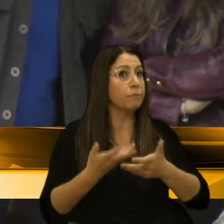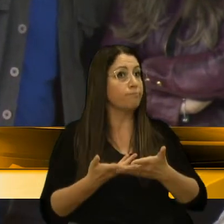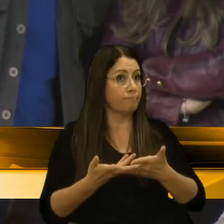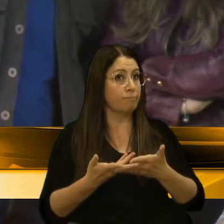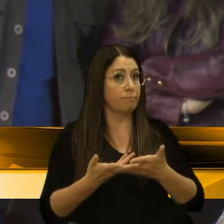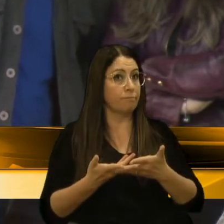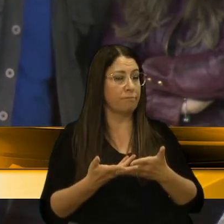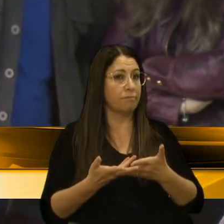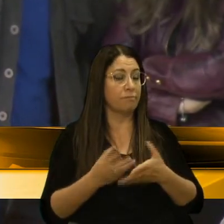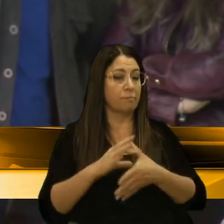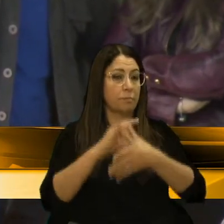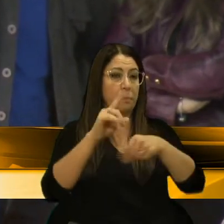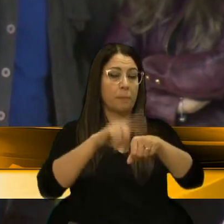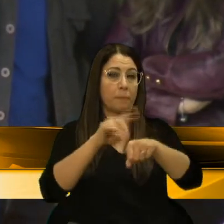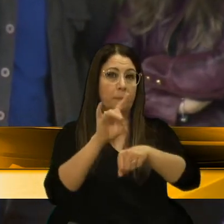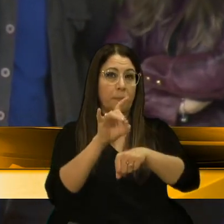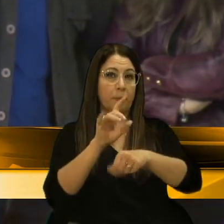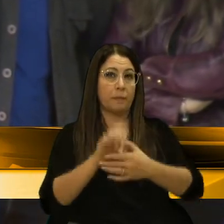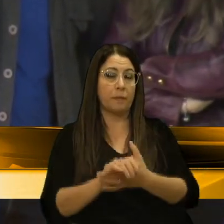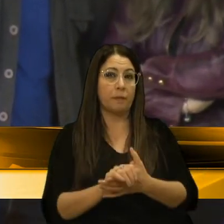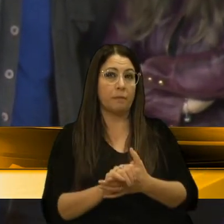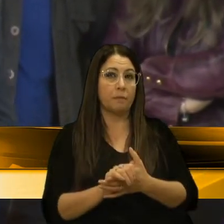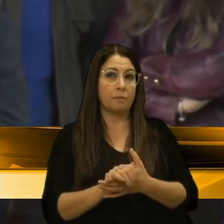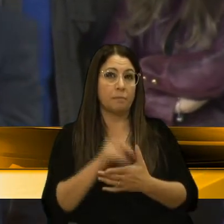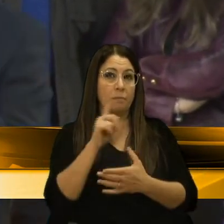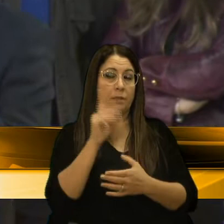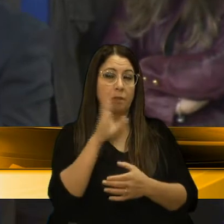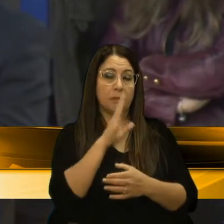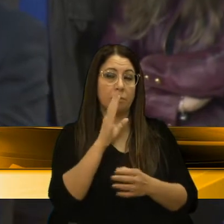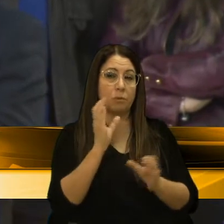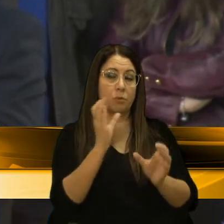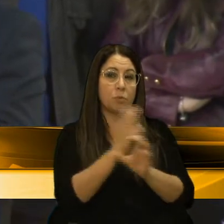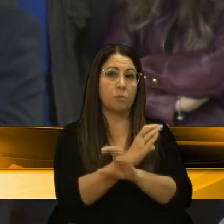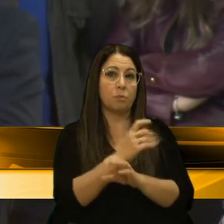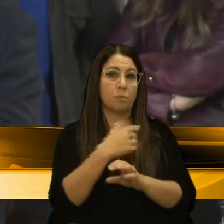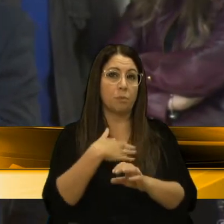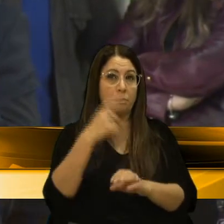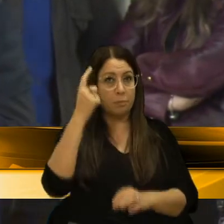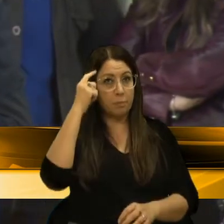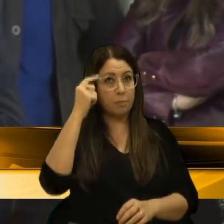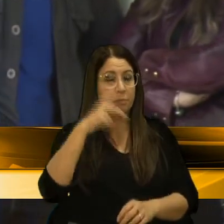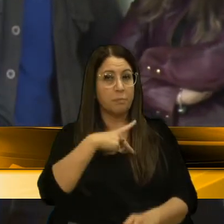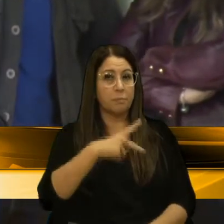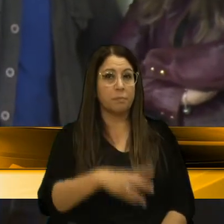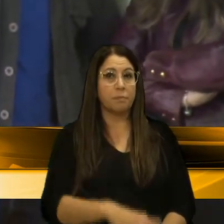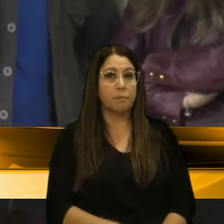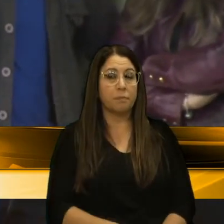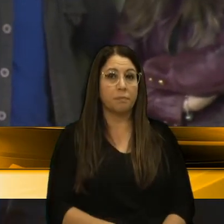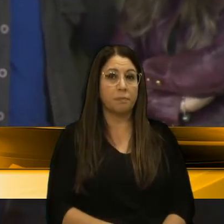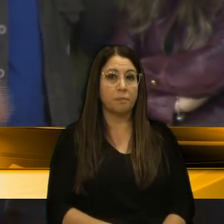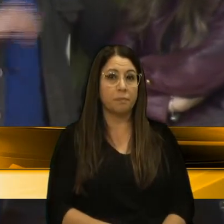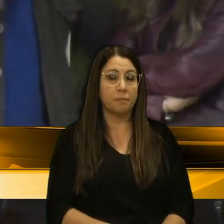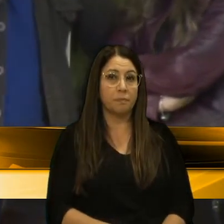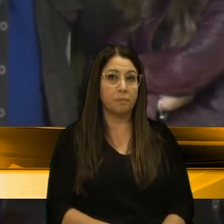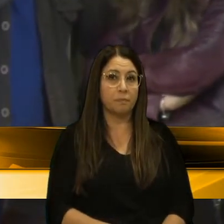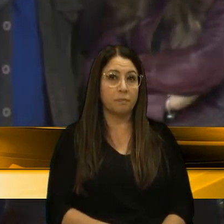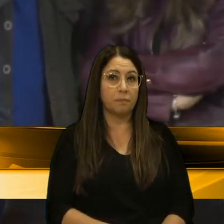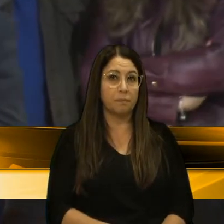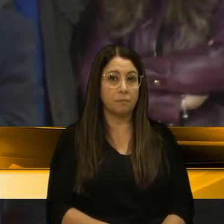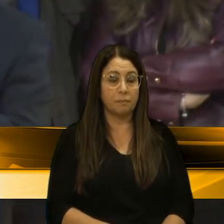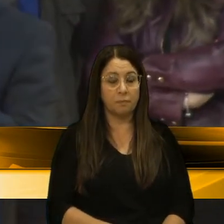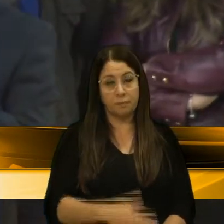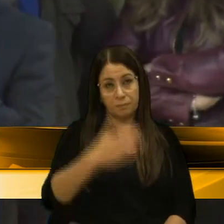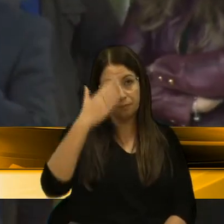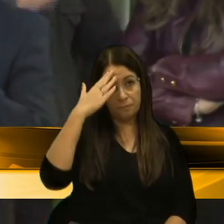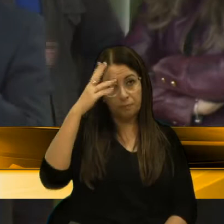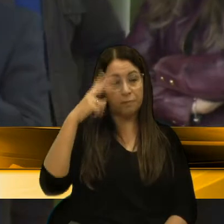Eu gostaria de uma declaração de líder, rápido, só para concluir o meu pensamento, presidente. Meu líder, obrigado,